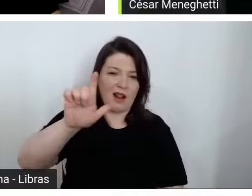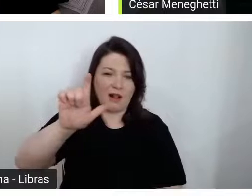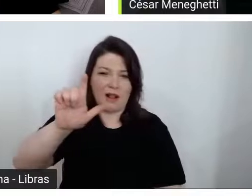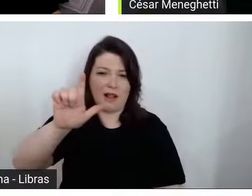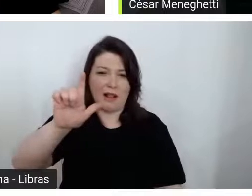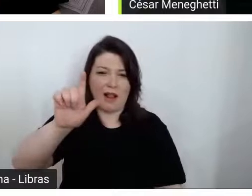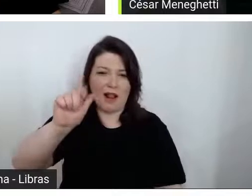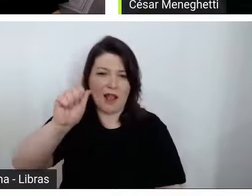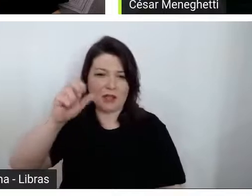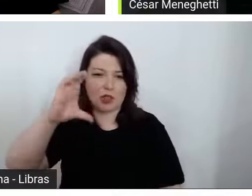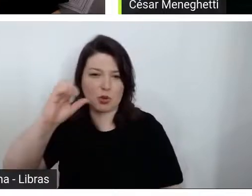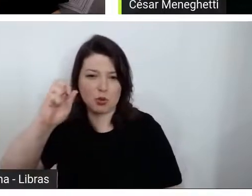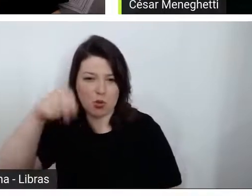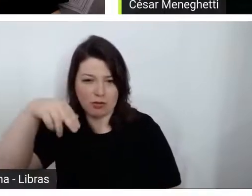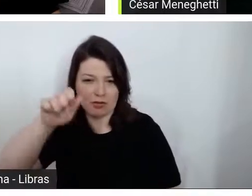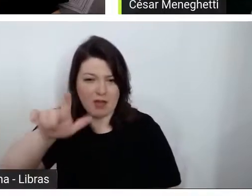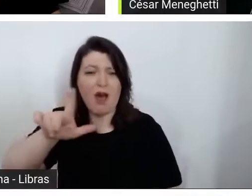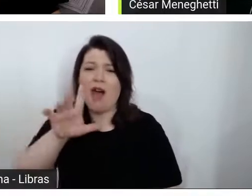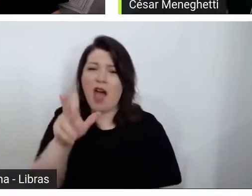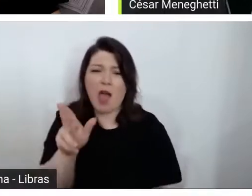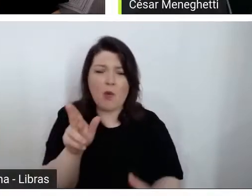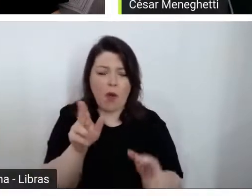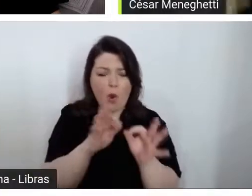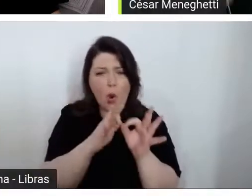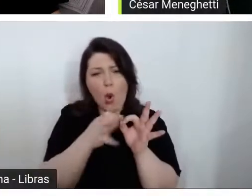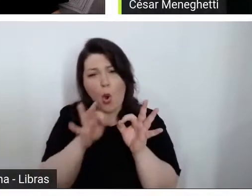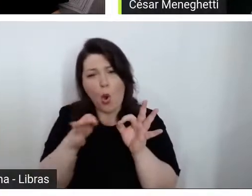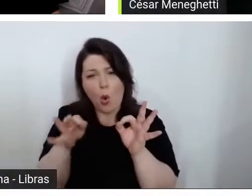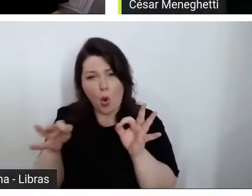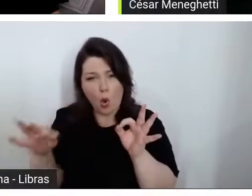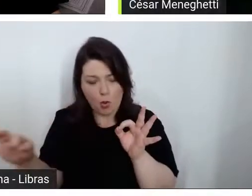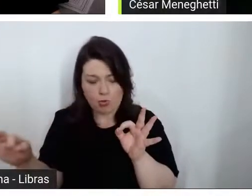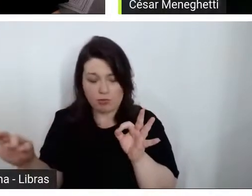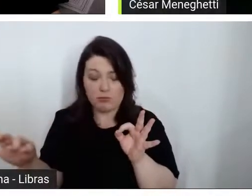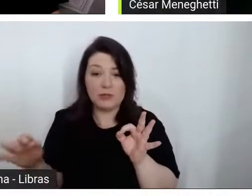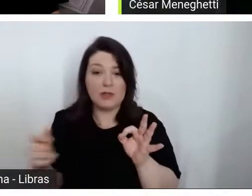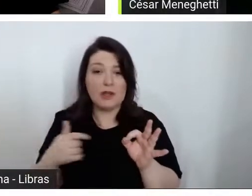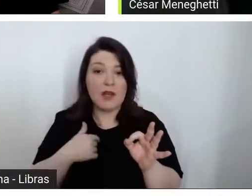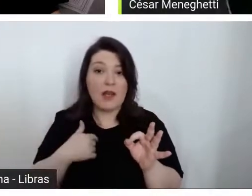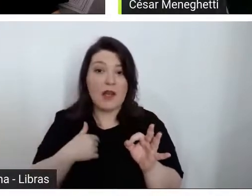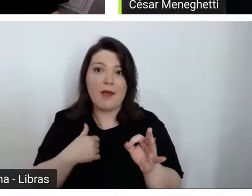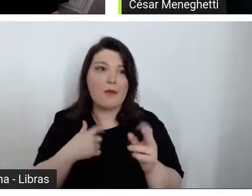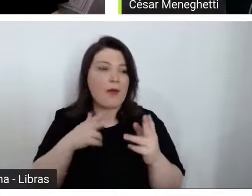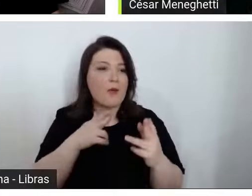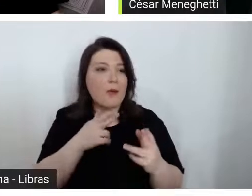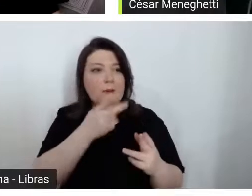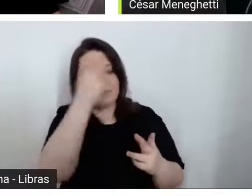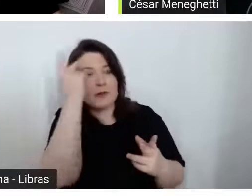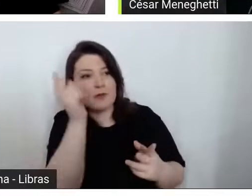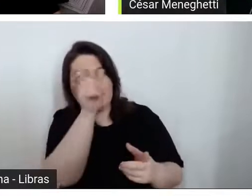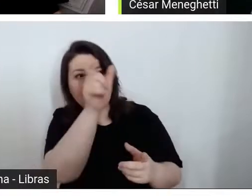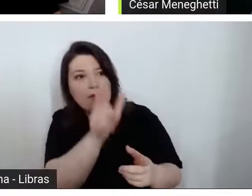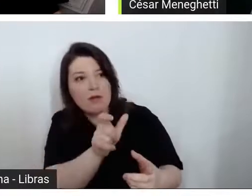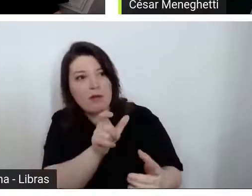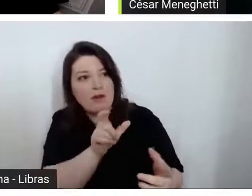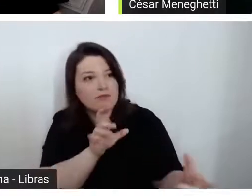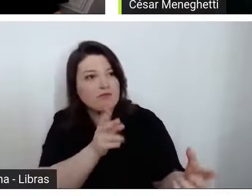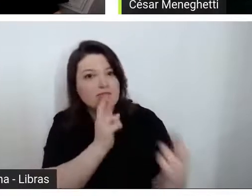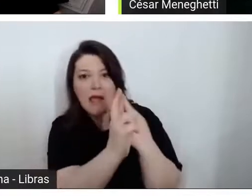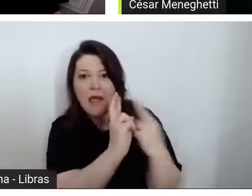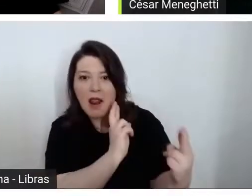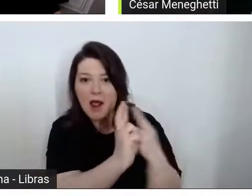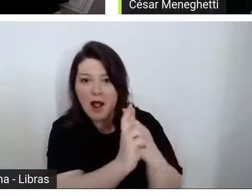eu estabeleci uma relação com aquelas pessoas, com aquelas coisas. E a gente